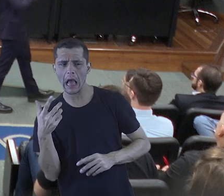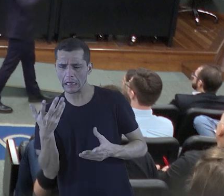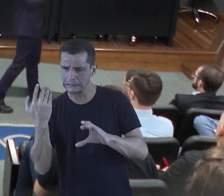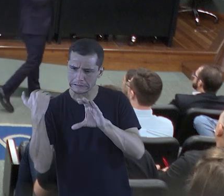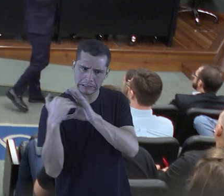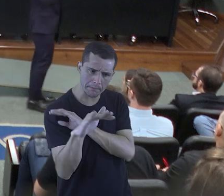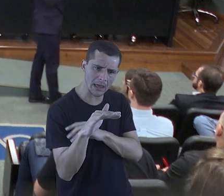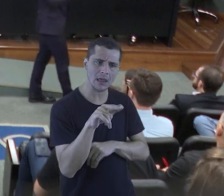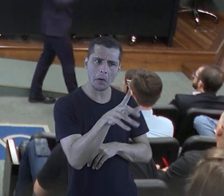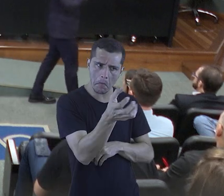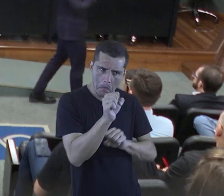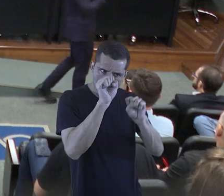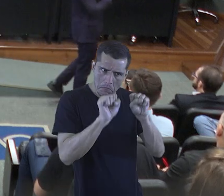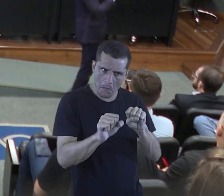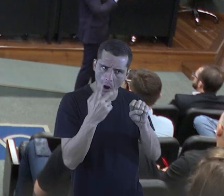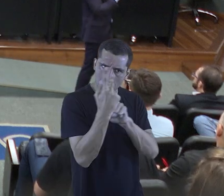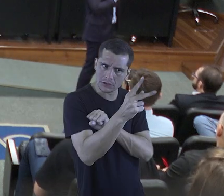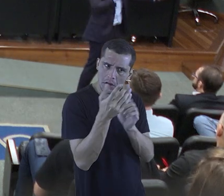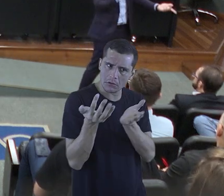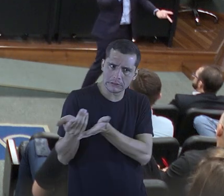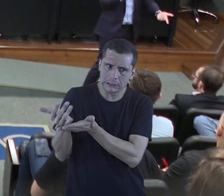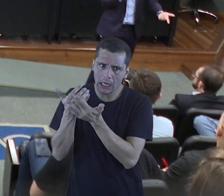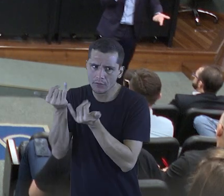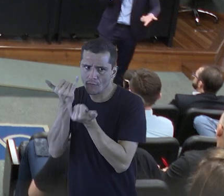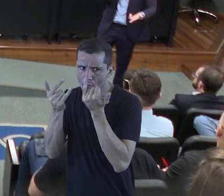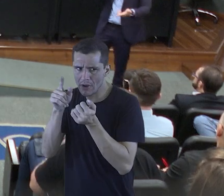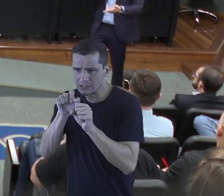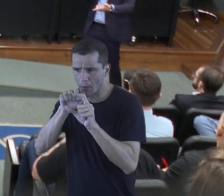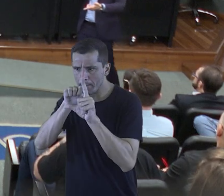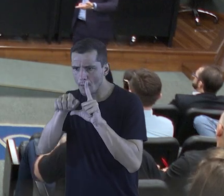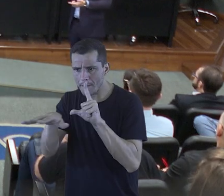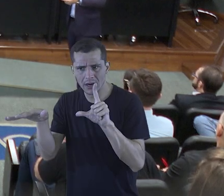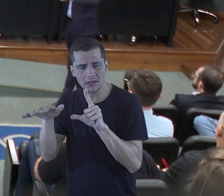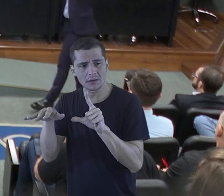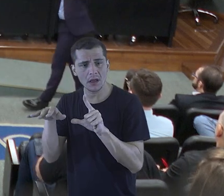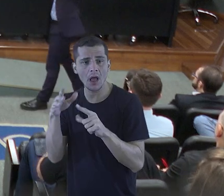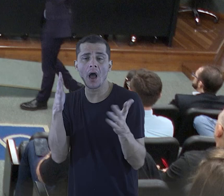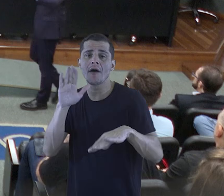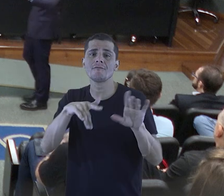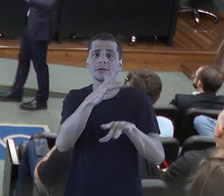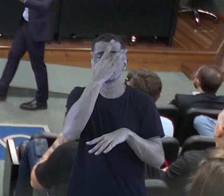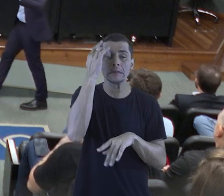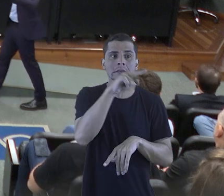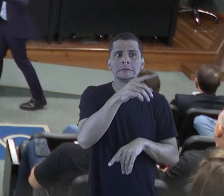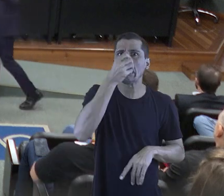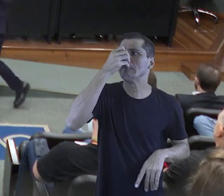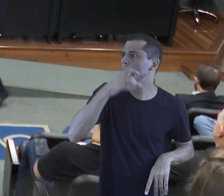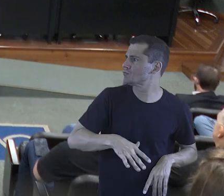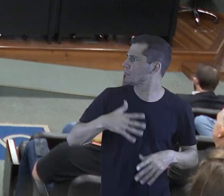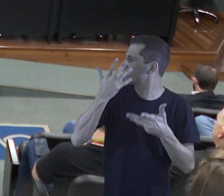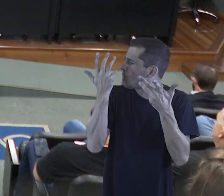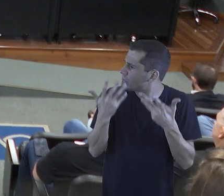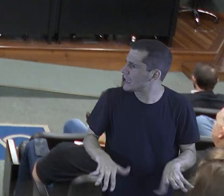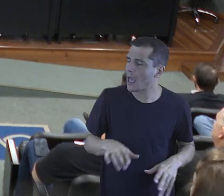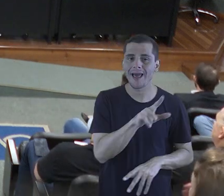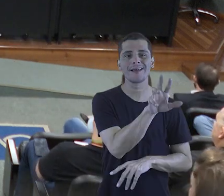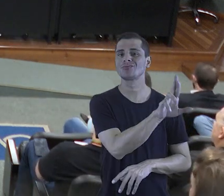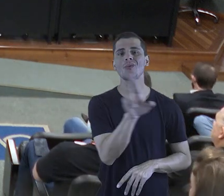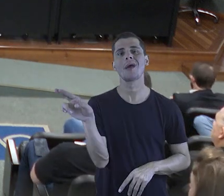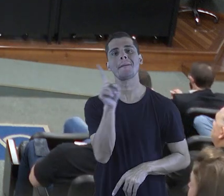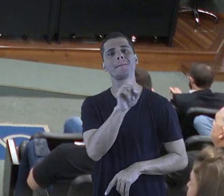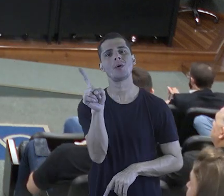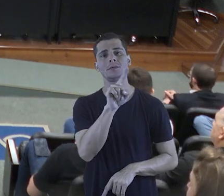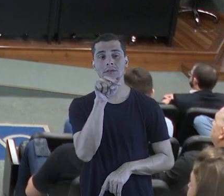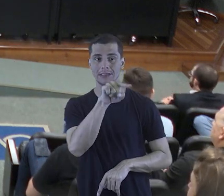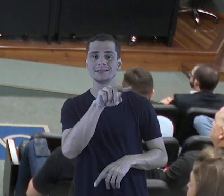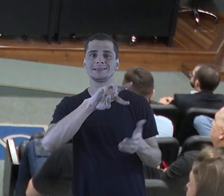mandou para um lugar errado, mandou para um e-mail errado, eu nem tenho mais esse e-mail na empresa. Esse e-mail nem é mais meu e-mail pessoal, eu mudei. Então, você